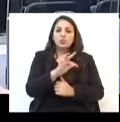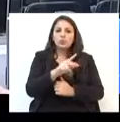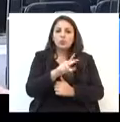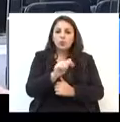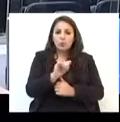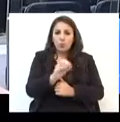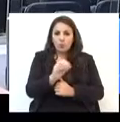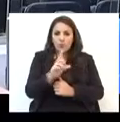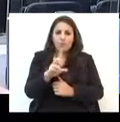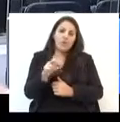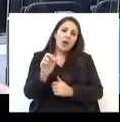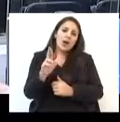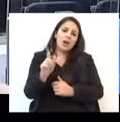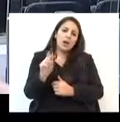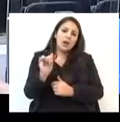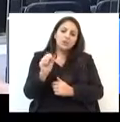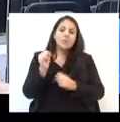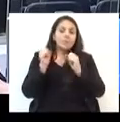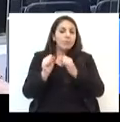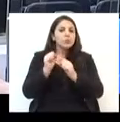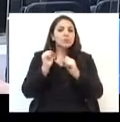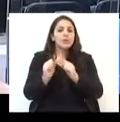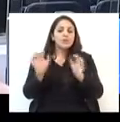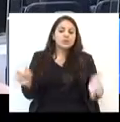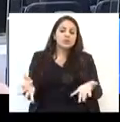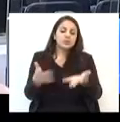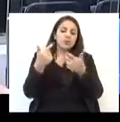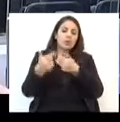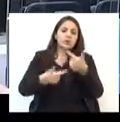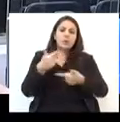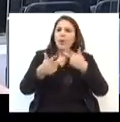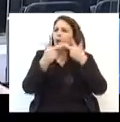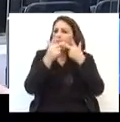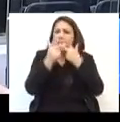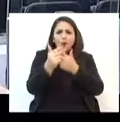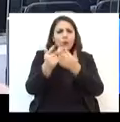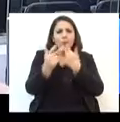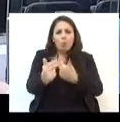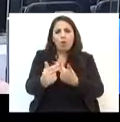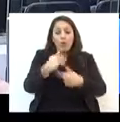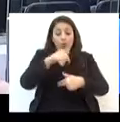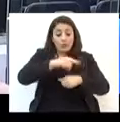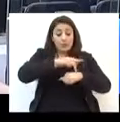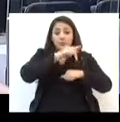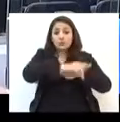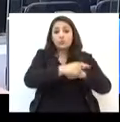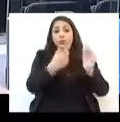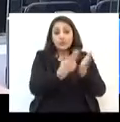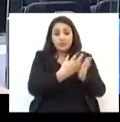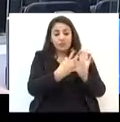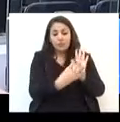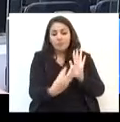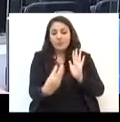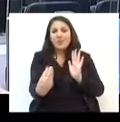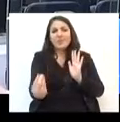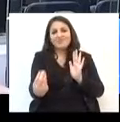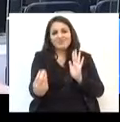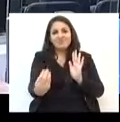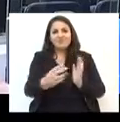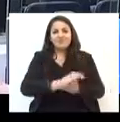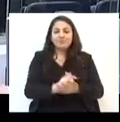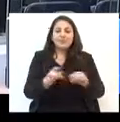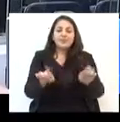pudesse incentivar a implantação de um trabalho no mesmo formato do que há em Passo Fundo hoje através do